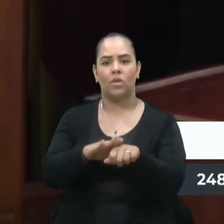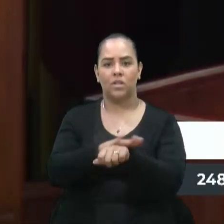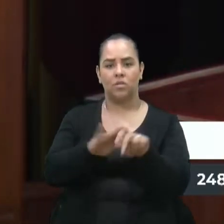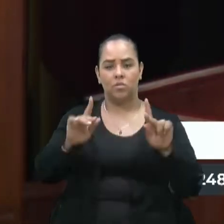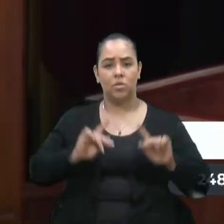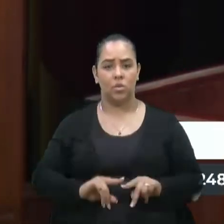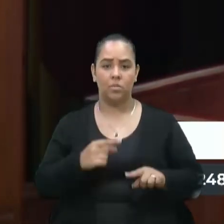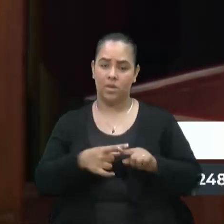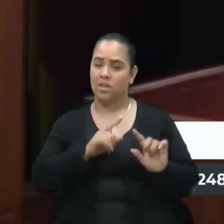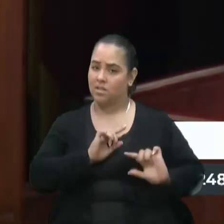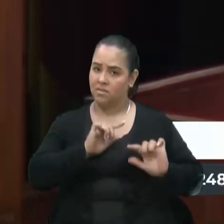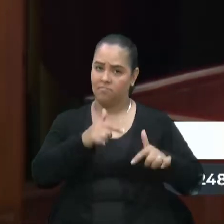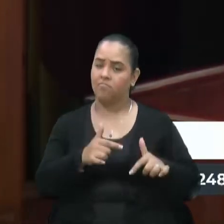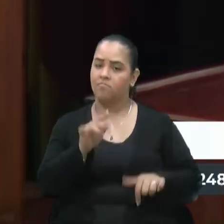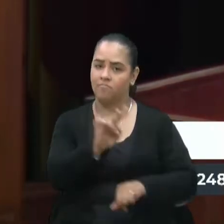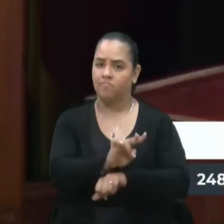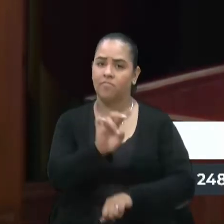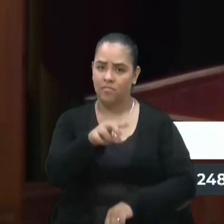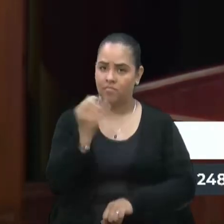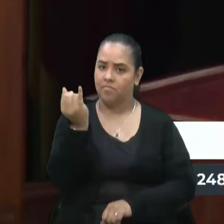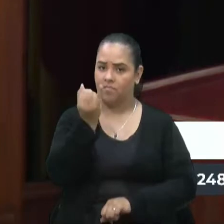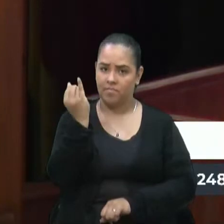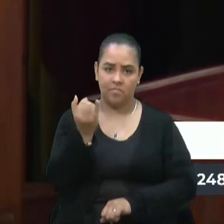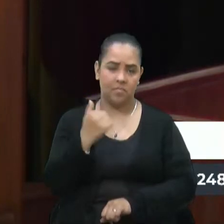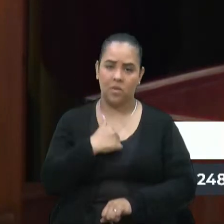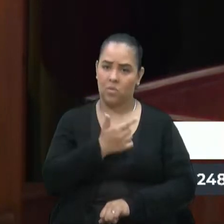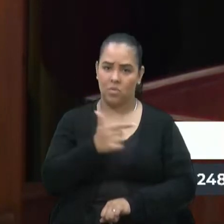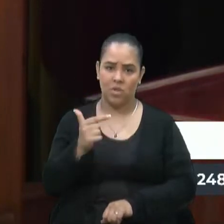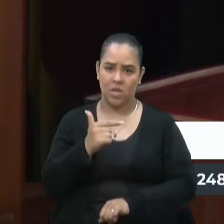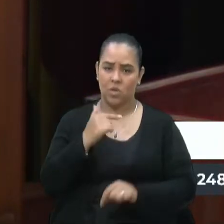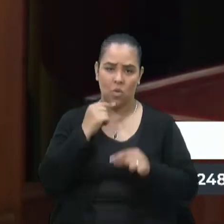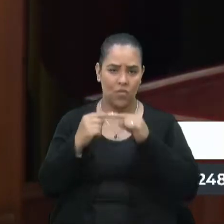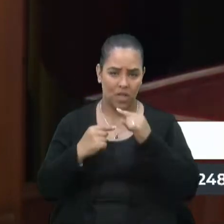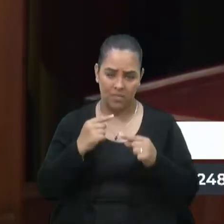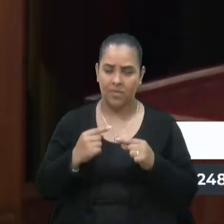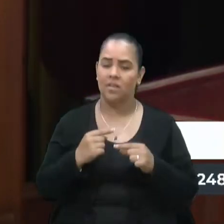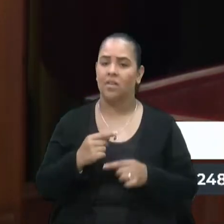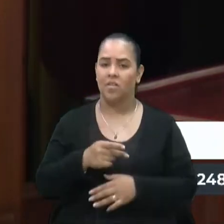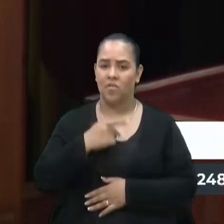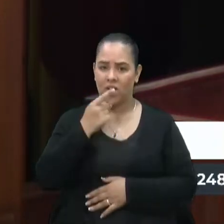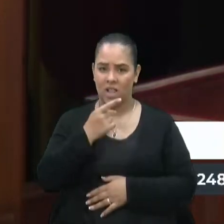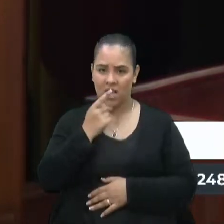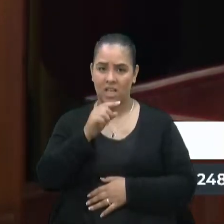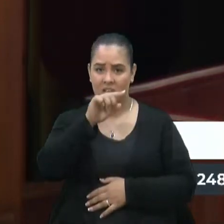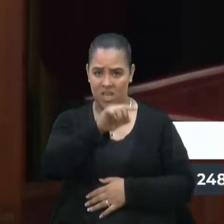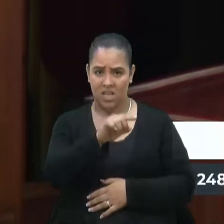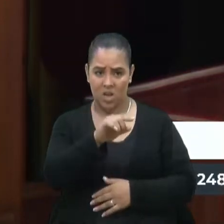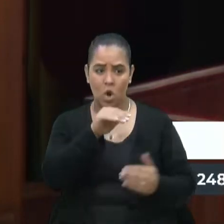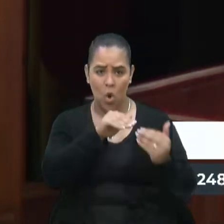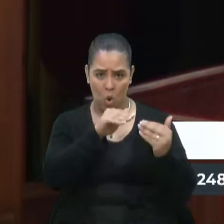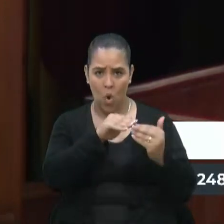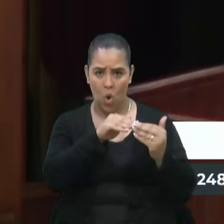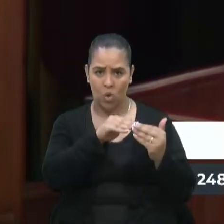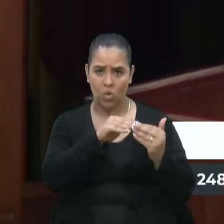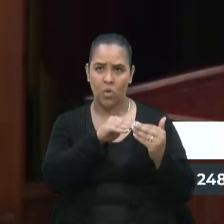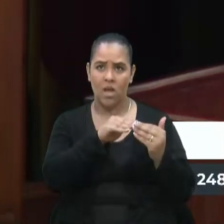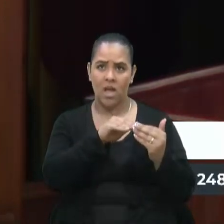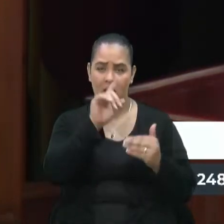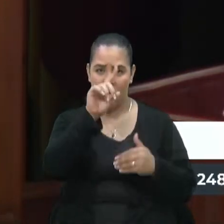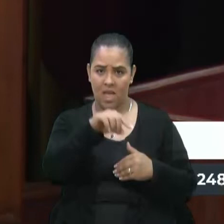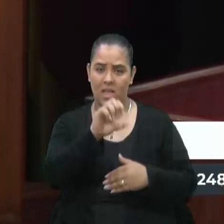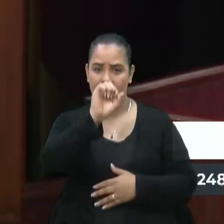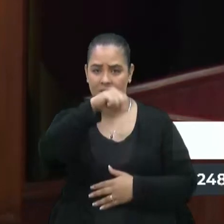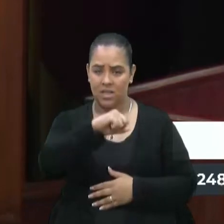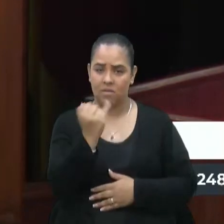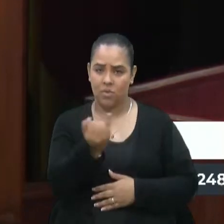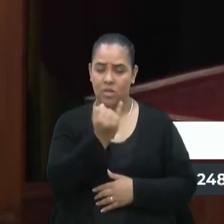essas ações de prevenção são fundamentais, eu não tenho dúvida. E tratar o agressor, concordo com o senhor, é fundamental também. Mas